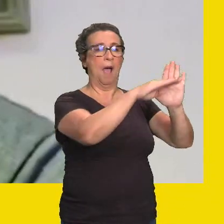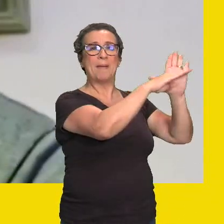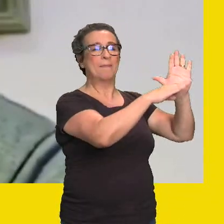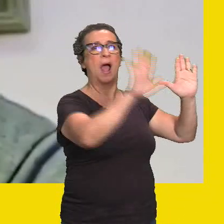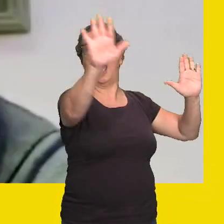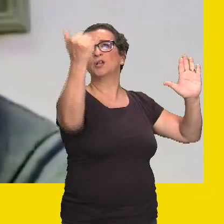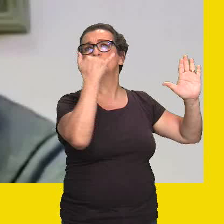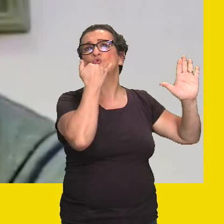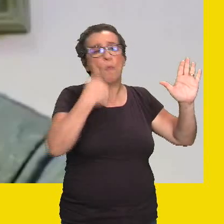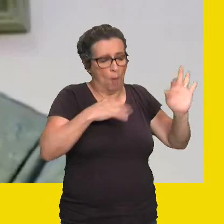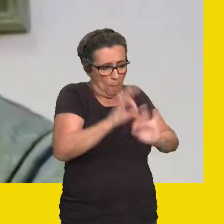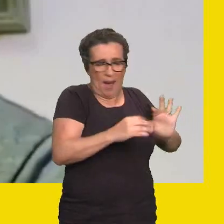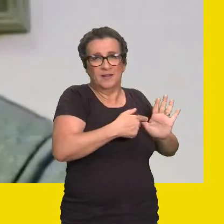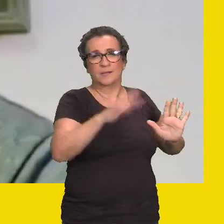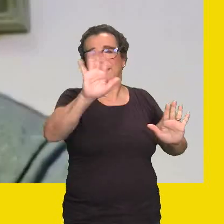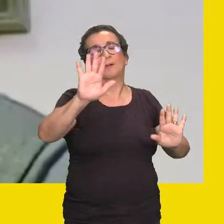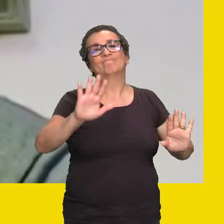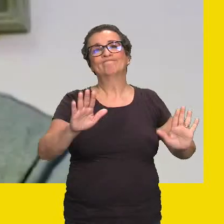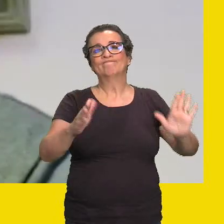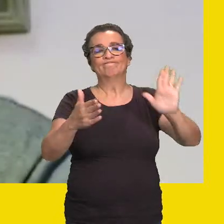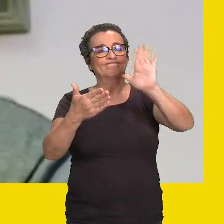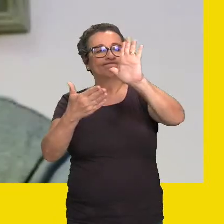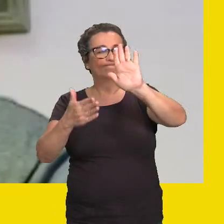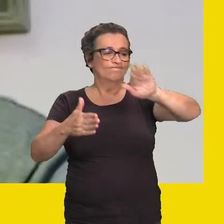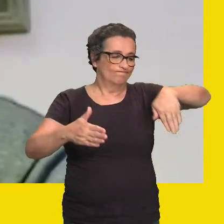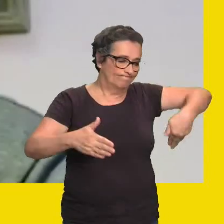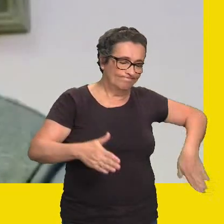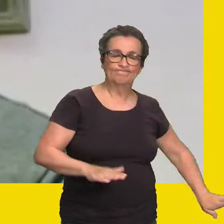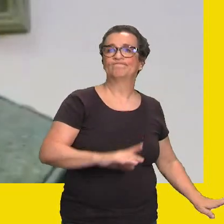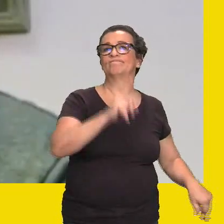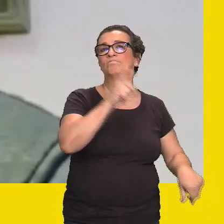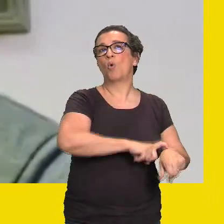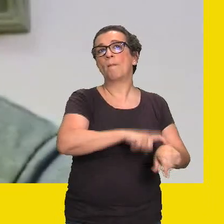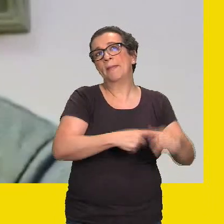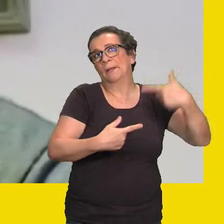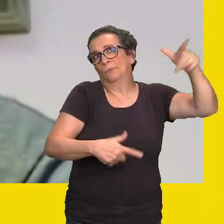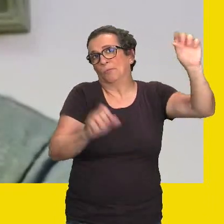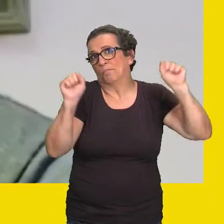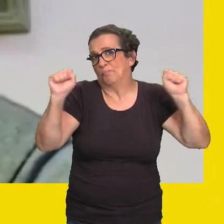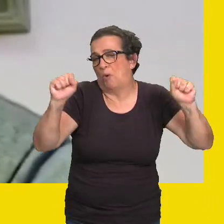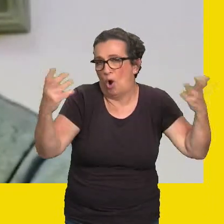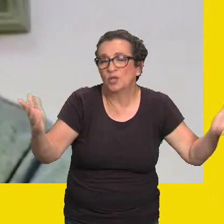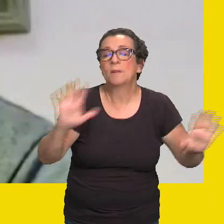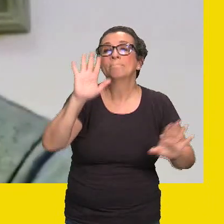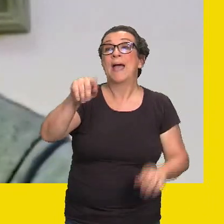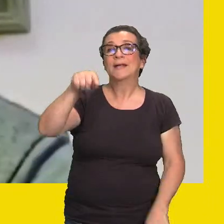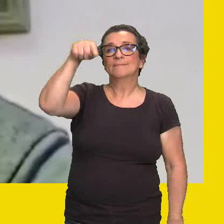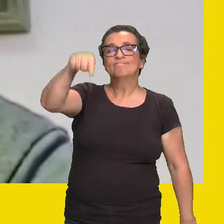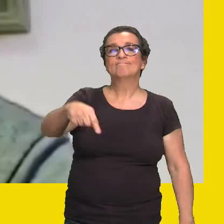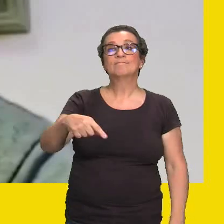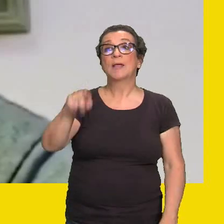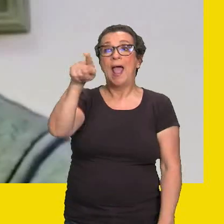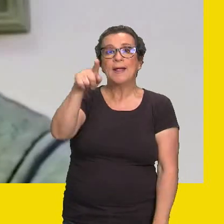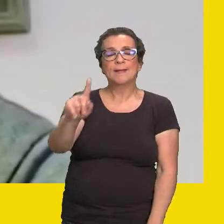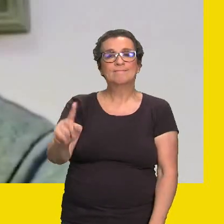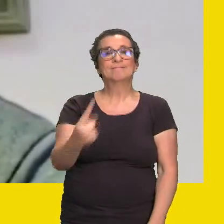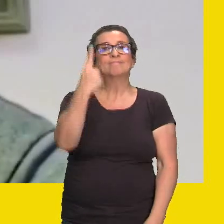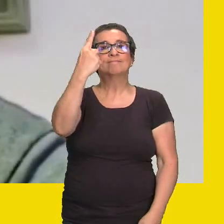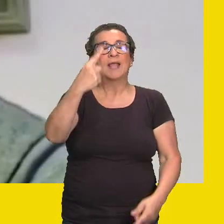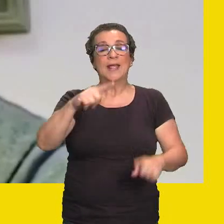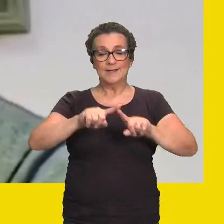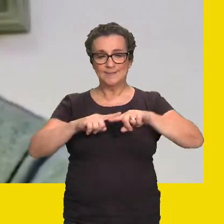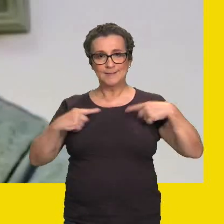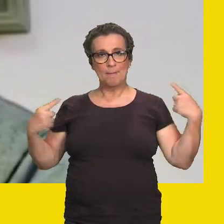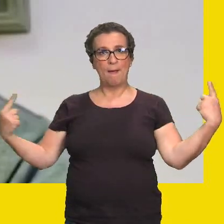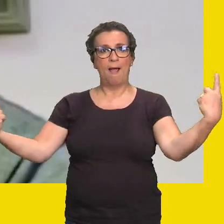planejamento. Não, eu guardei na gaveta. Em outro momento a gente pode até aplicar com uma outra visão, mas acabou virando uma roda de conversa,